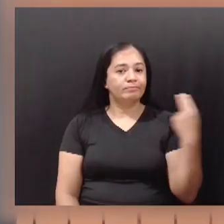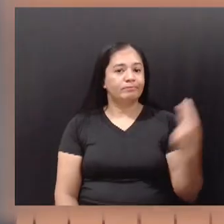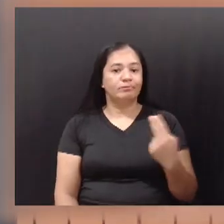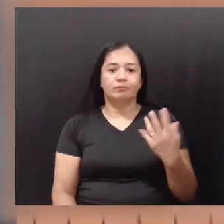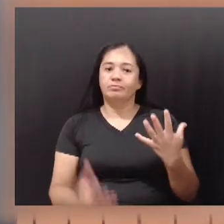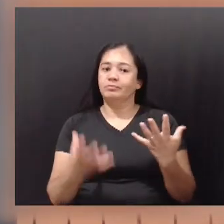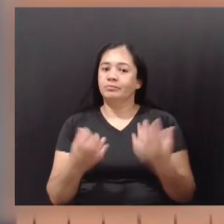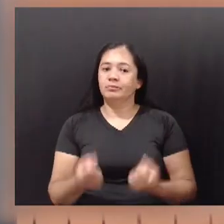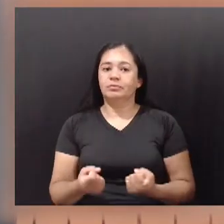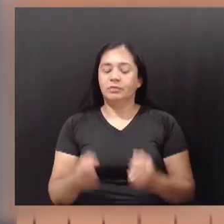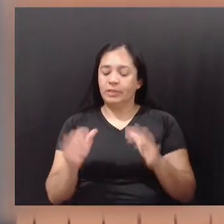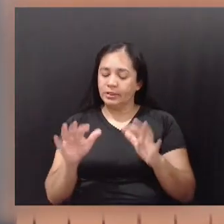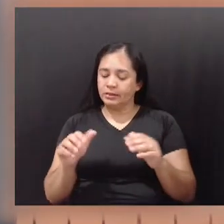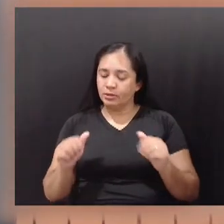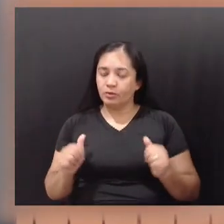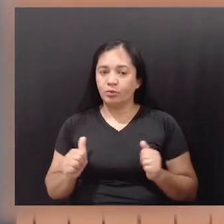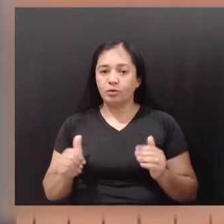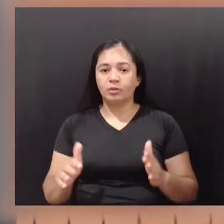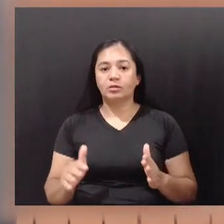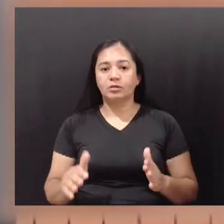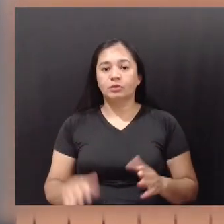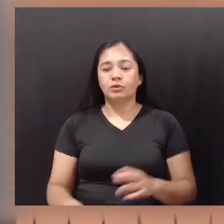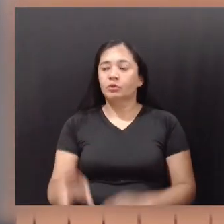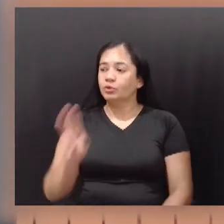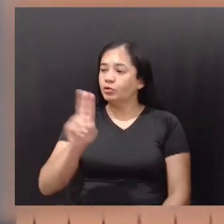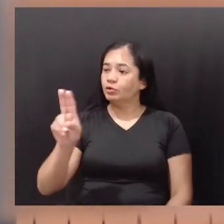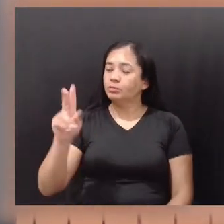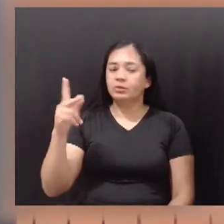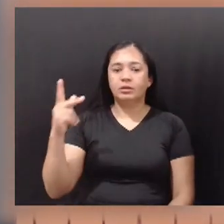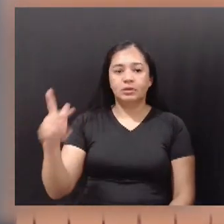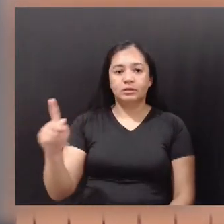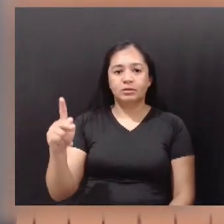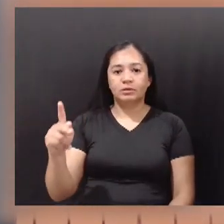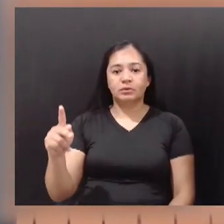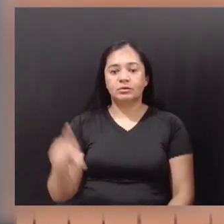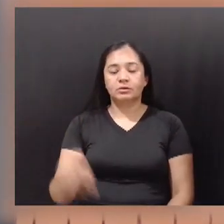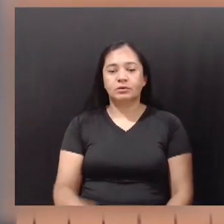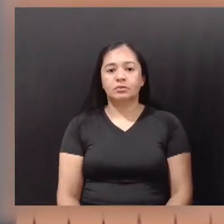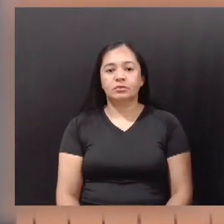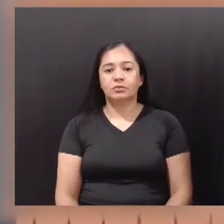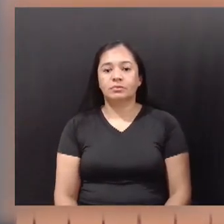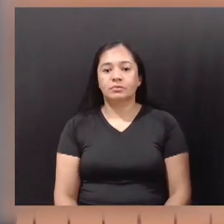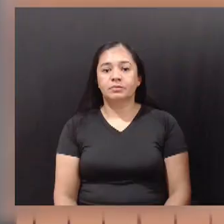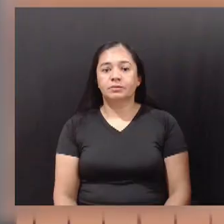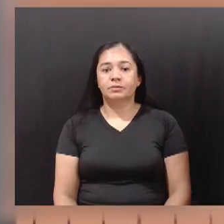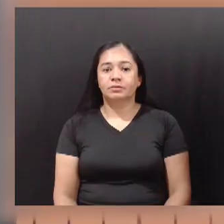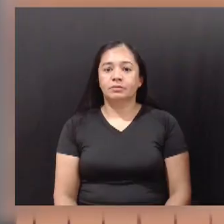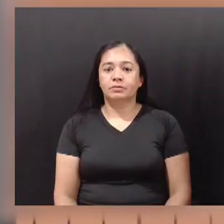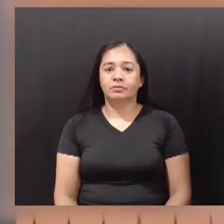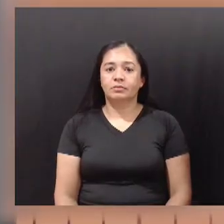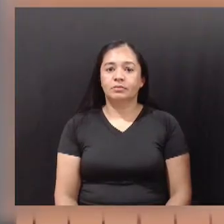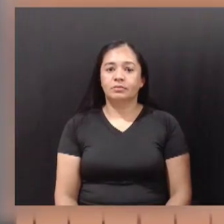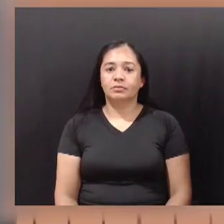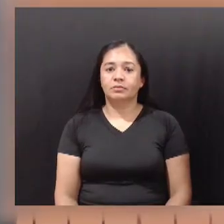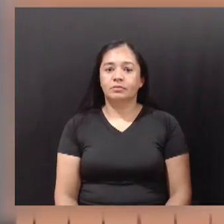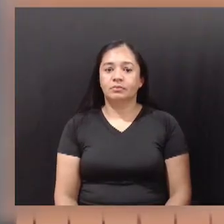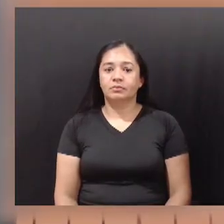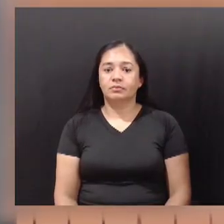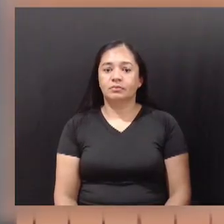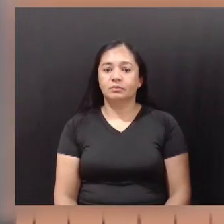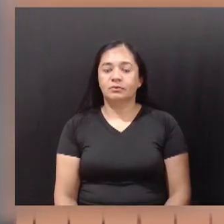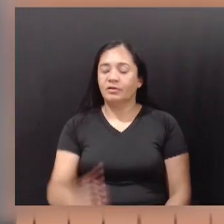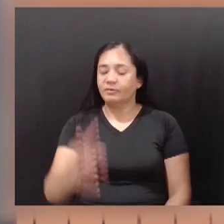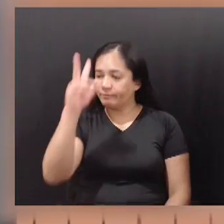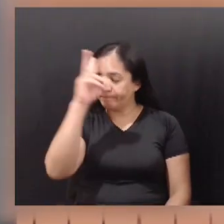ato, colocar o nome dela aqui no espaço 15 da nossa casa aqui, vai ficar sendo lembrada